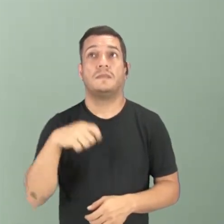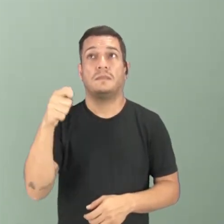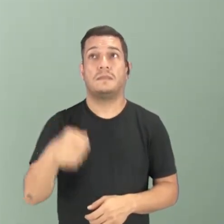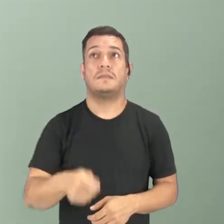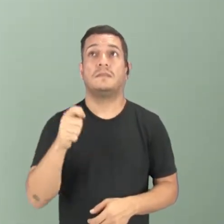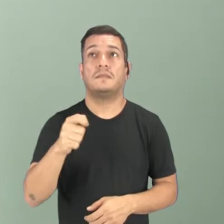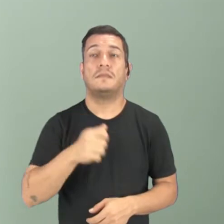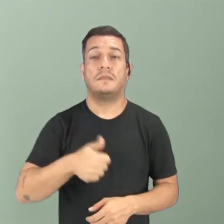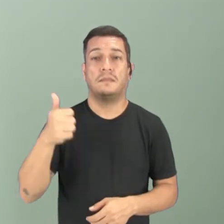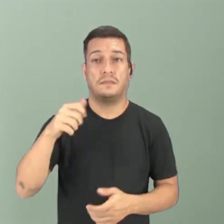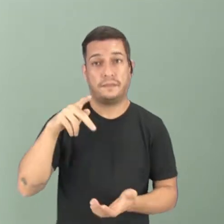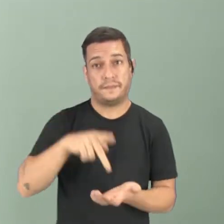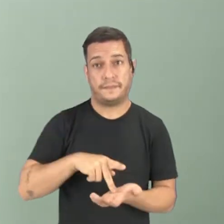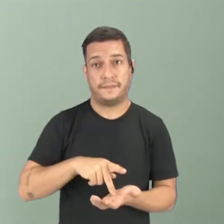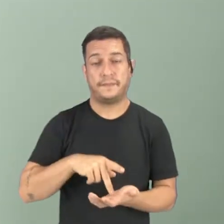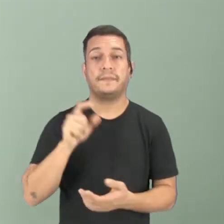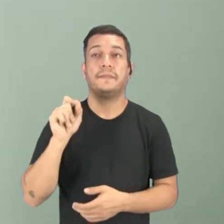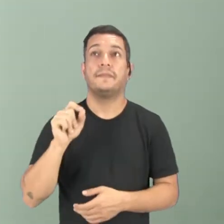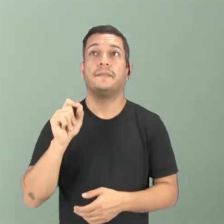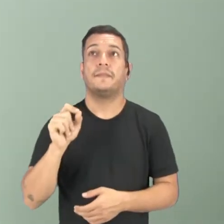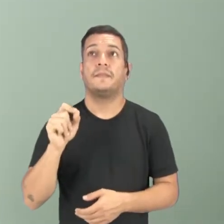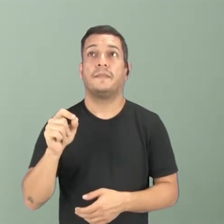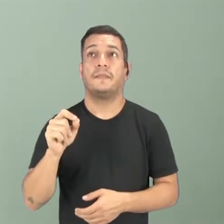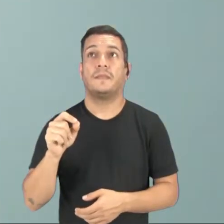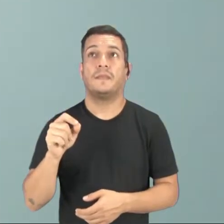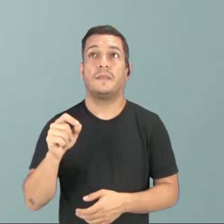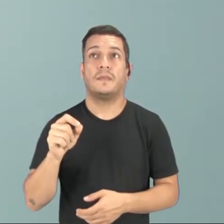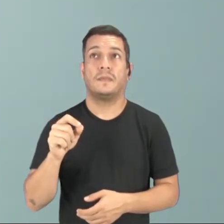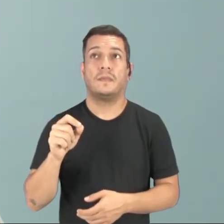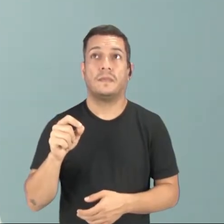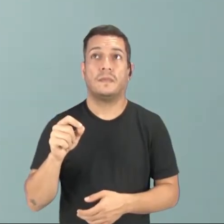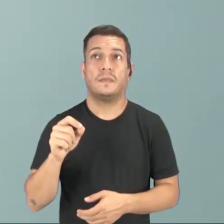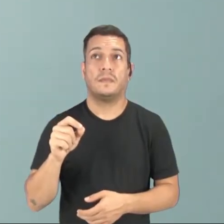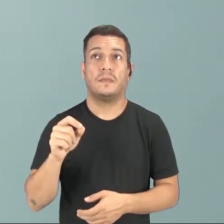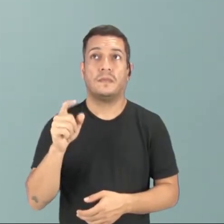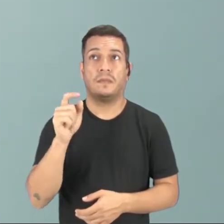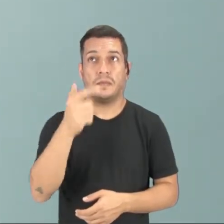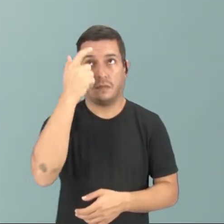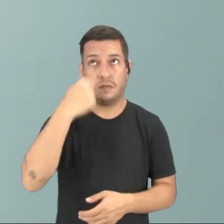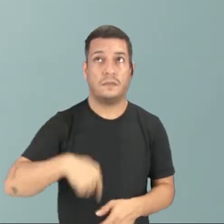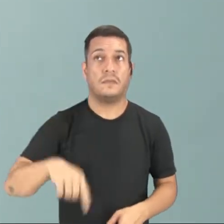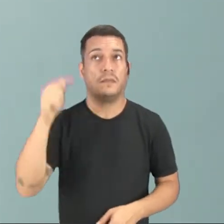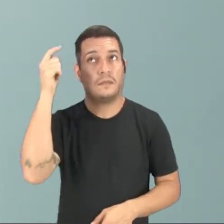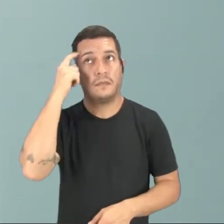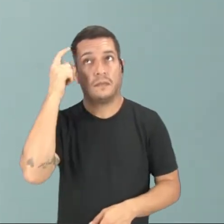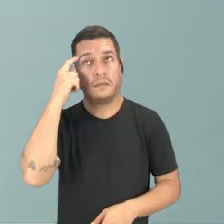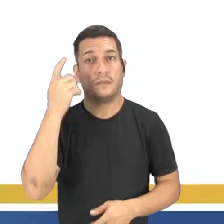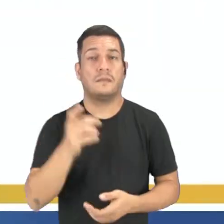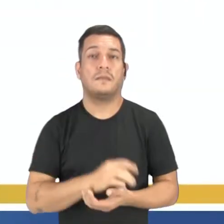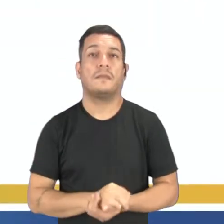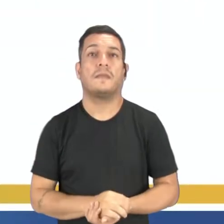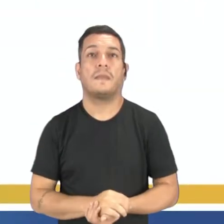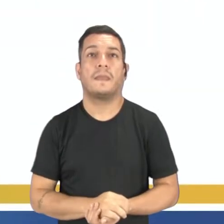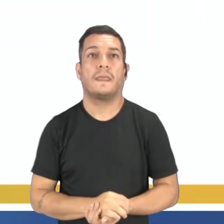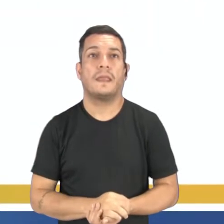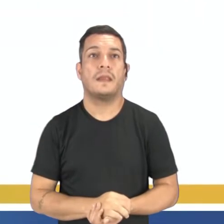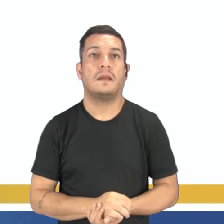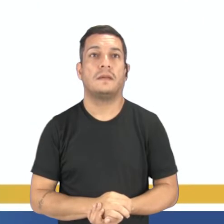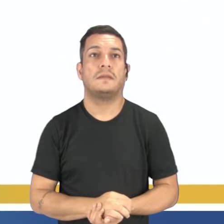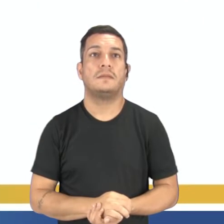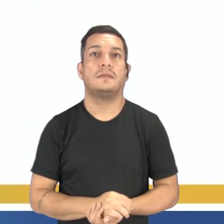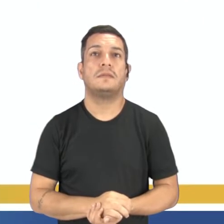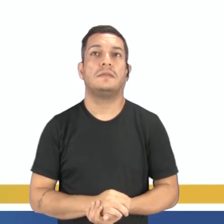afirma a sua primeira verdade, que é fundada no sujeito pensante. Ó, nunca nos